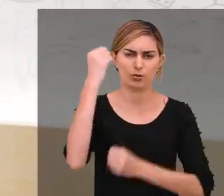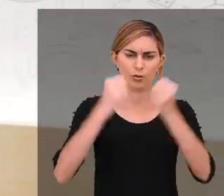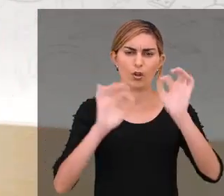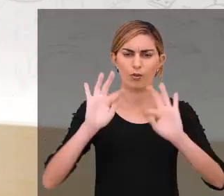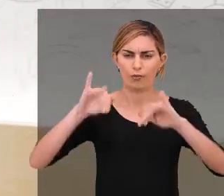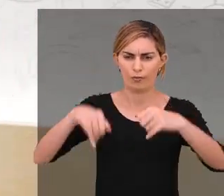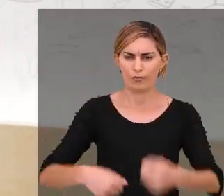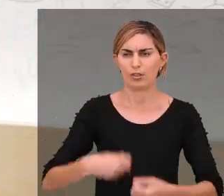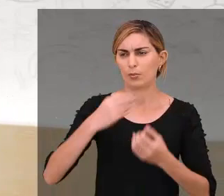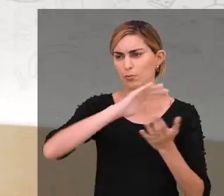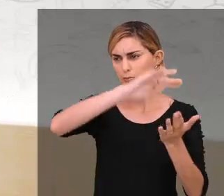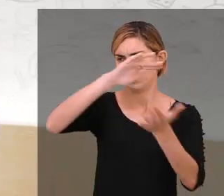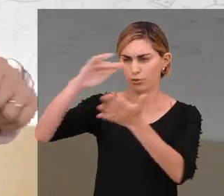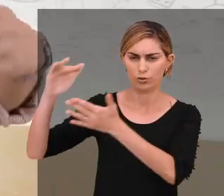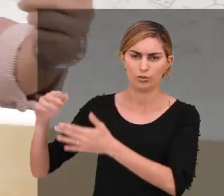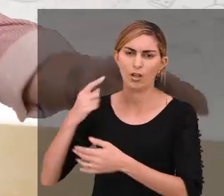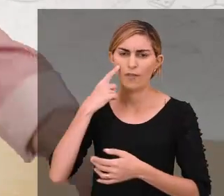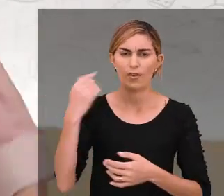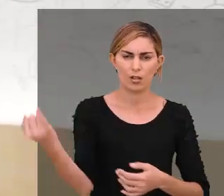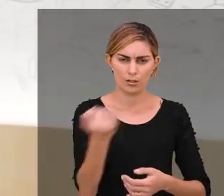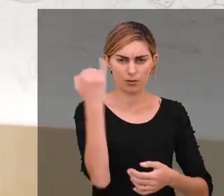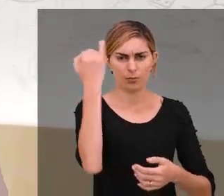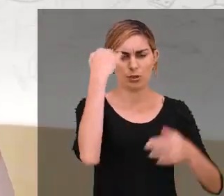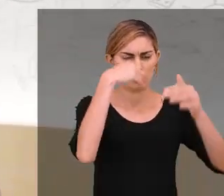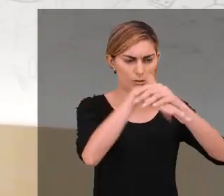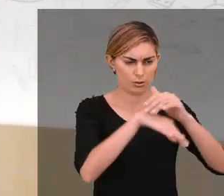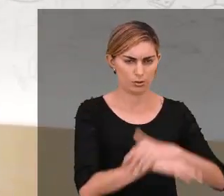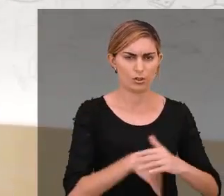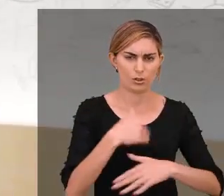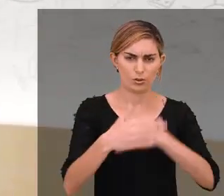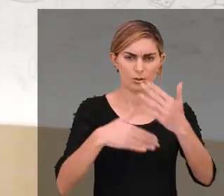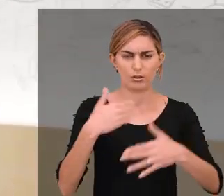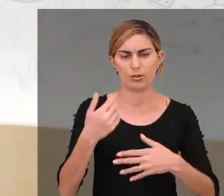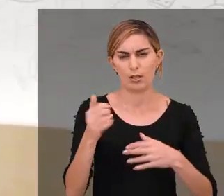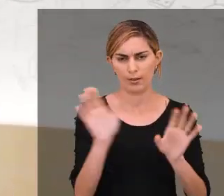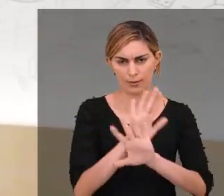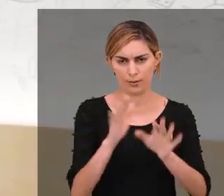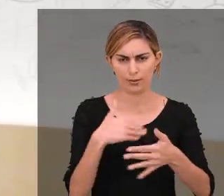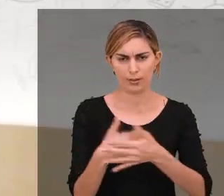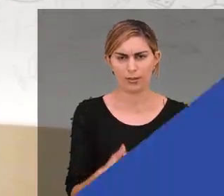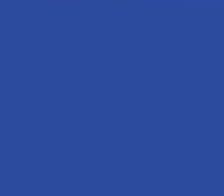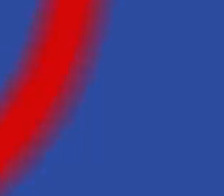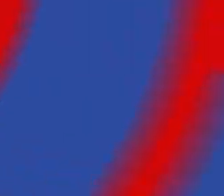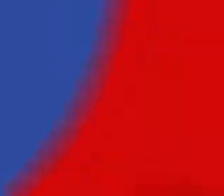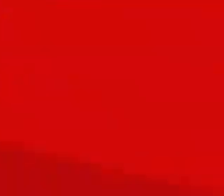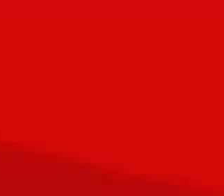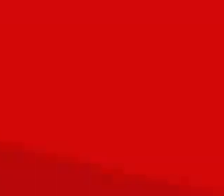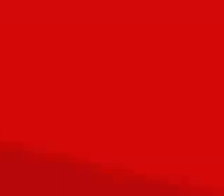finalmente na logística de distribuição. E a gente vai ver qual a importância dos estoques ao longo da cadeia. Até lá!